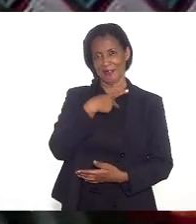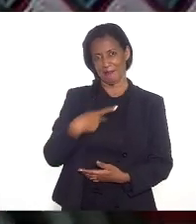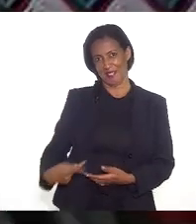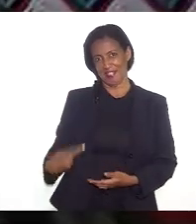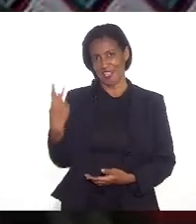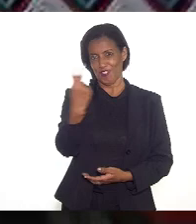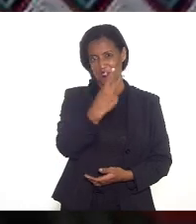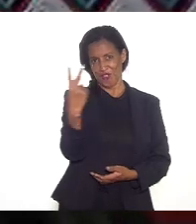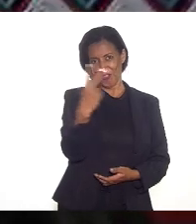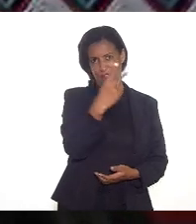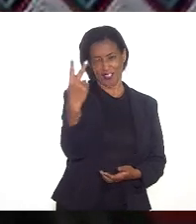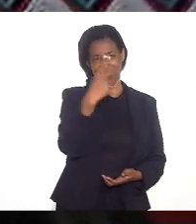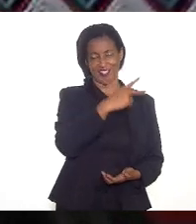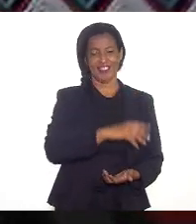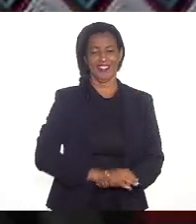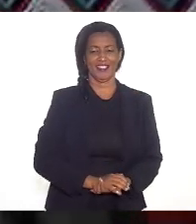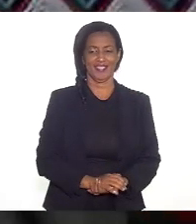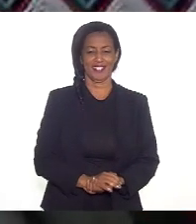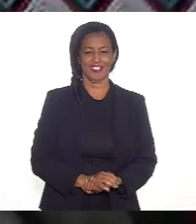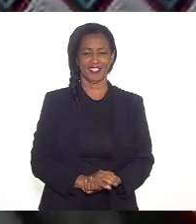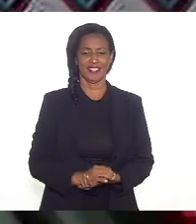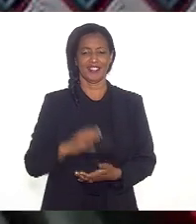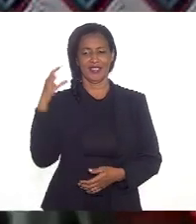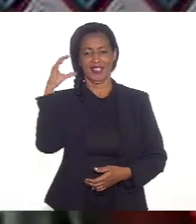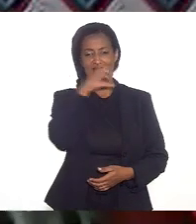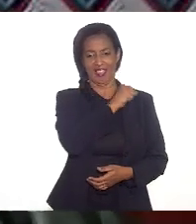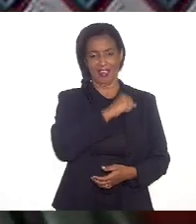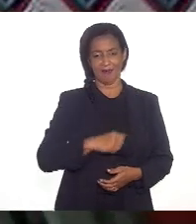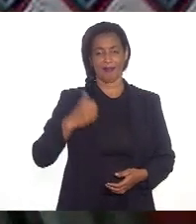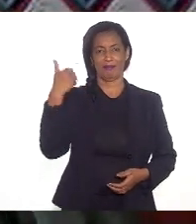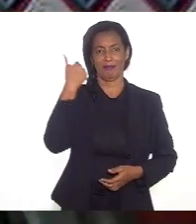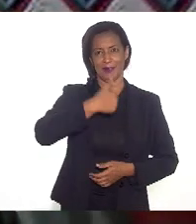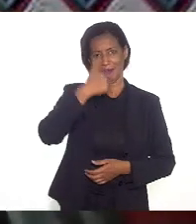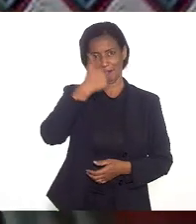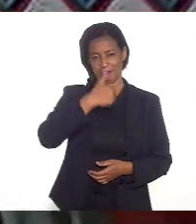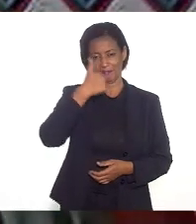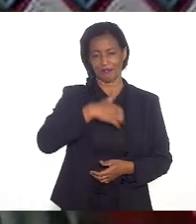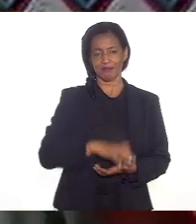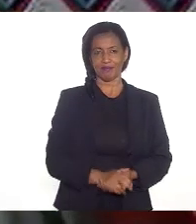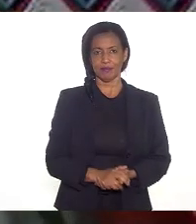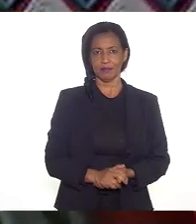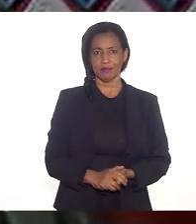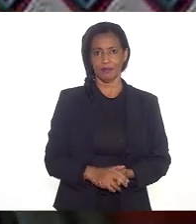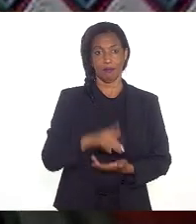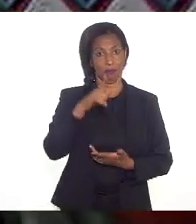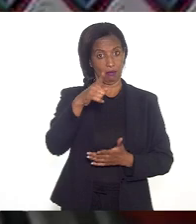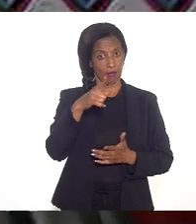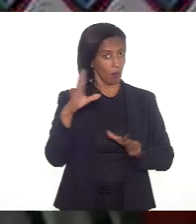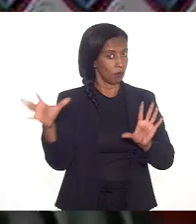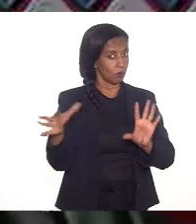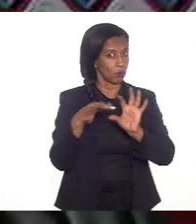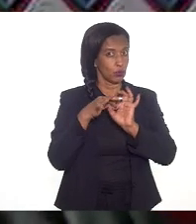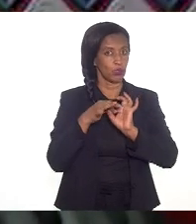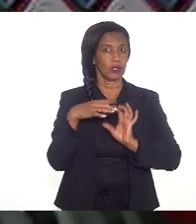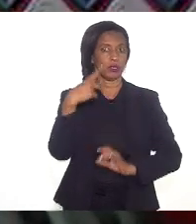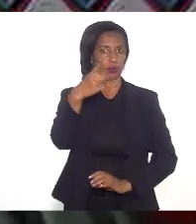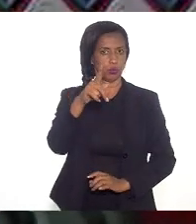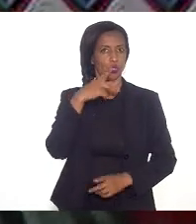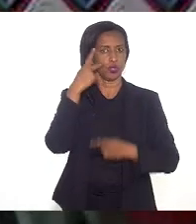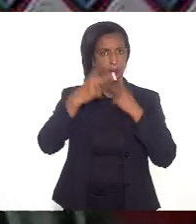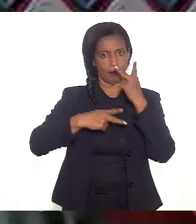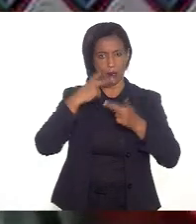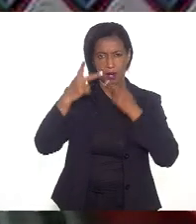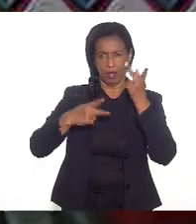presidente. Não, vou tentar ser bem rápida. Primeiro, fazer coro com as palavras de Vossa Excelência e do deputado